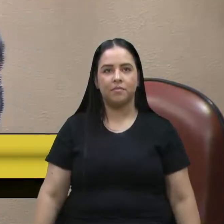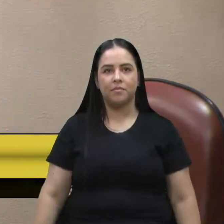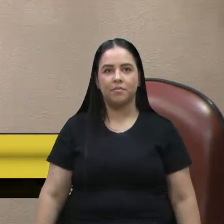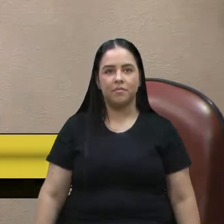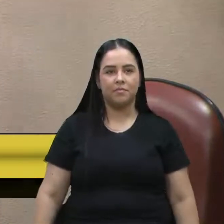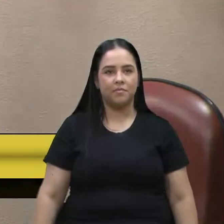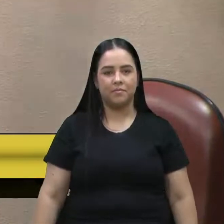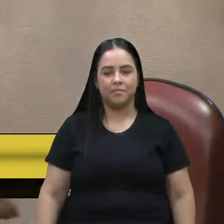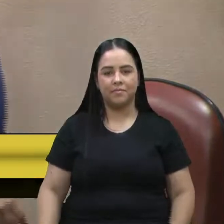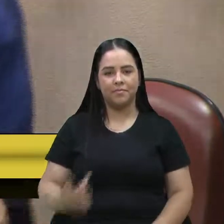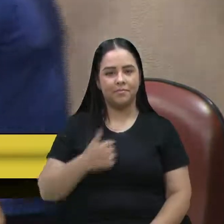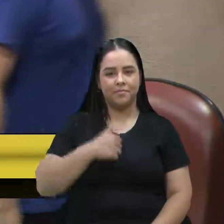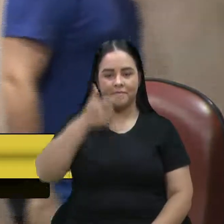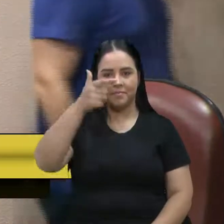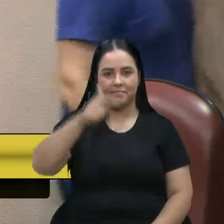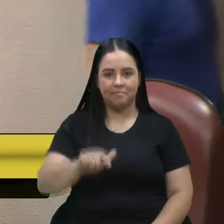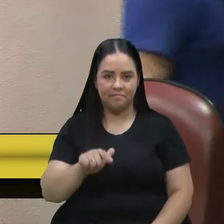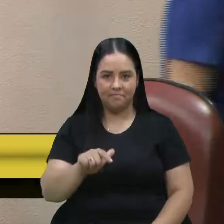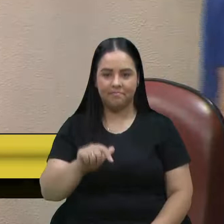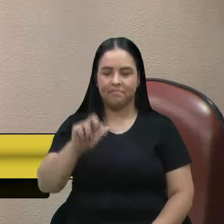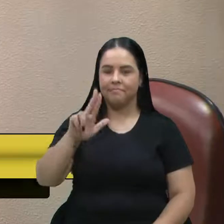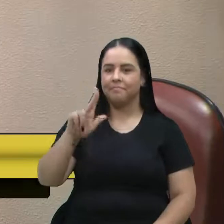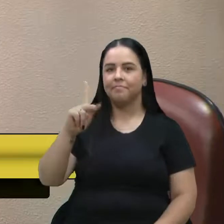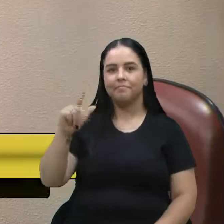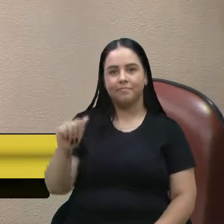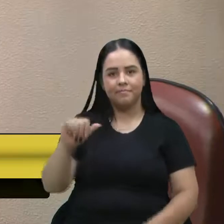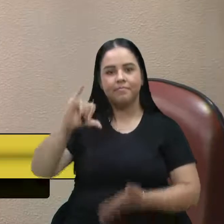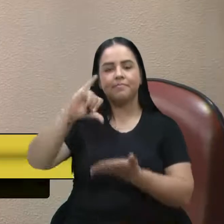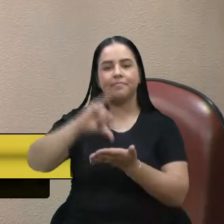Vou repetir. A UPA Central